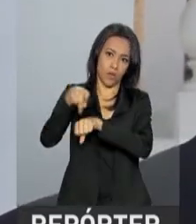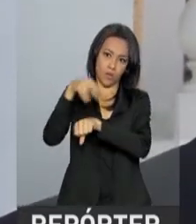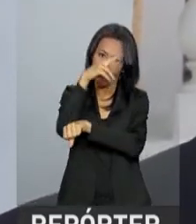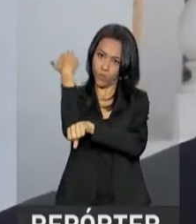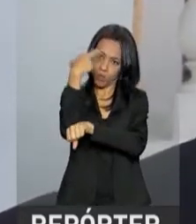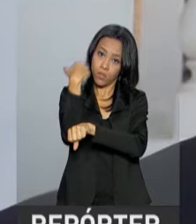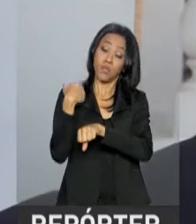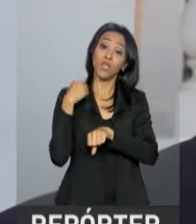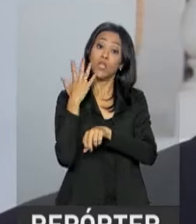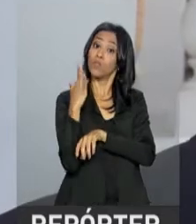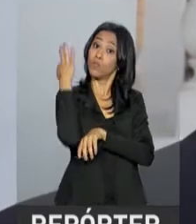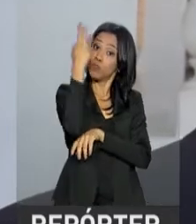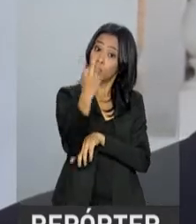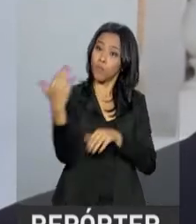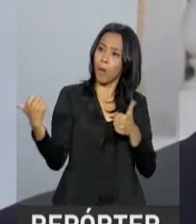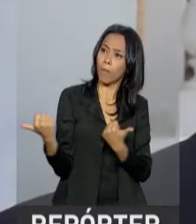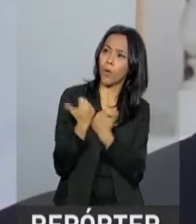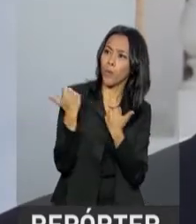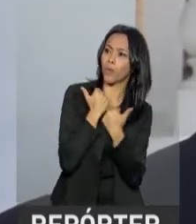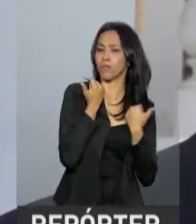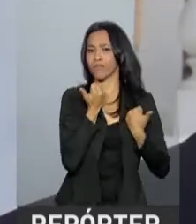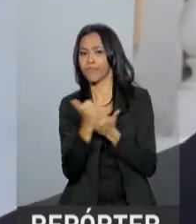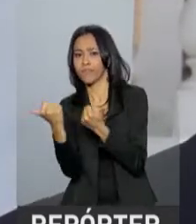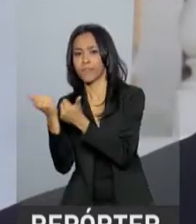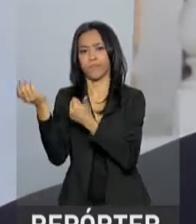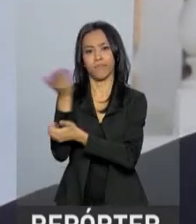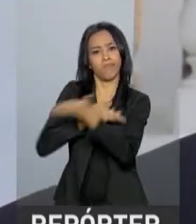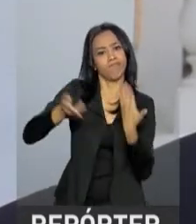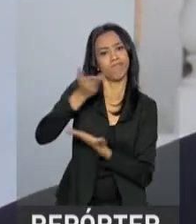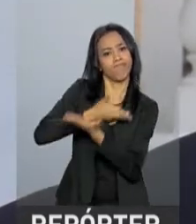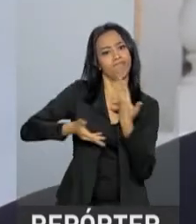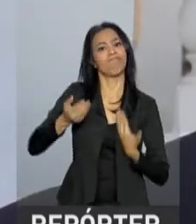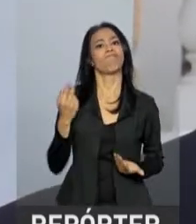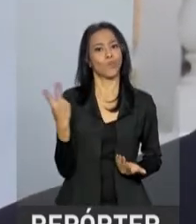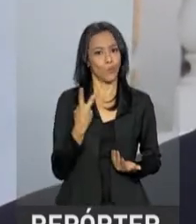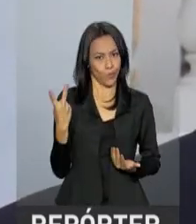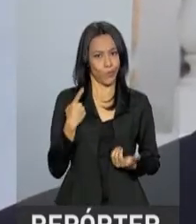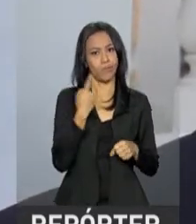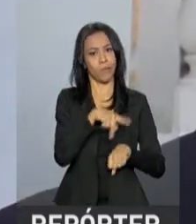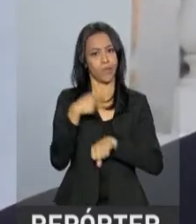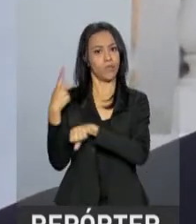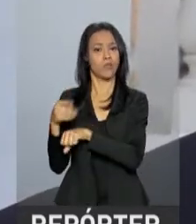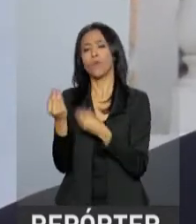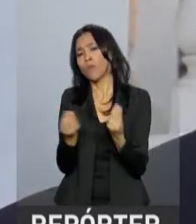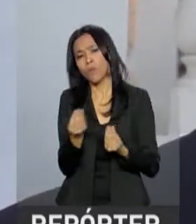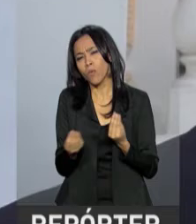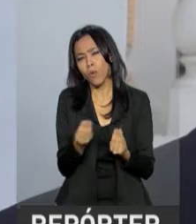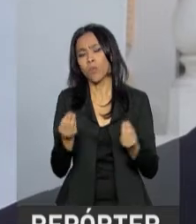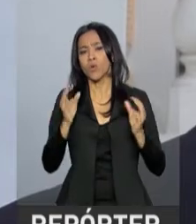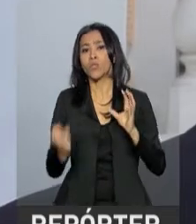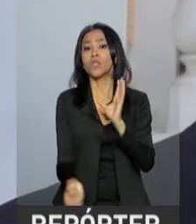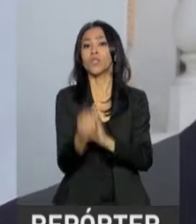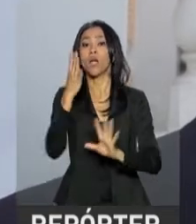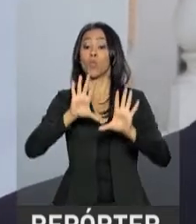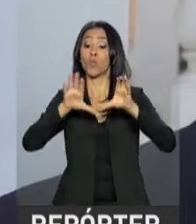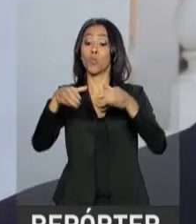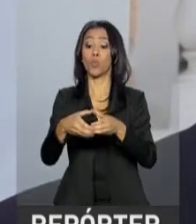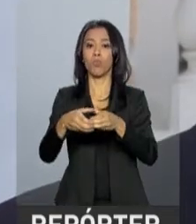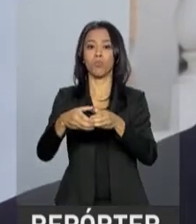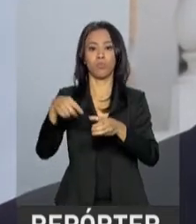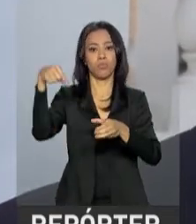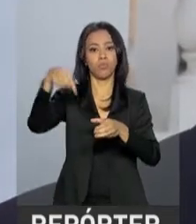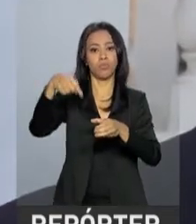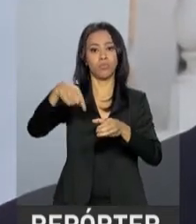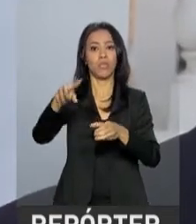cooperação muito produtiva entre o brasil ea rússia com a instalação do nosso grupo de cooperação técnica com